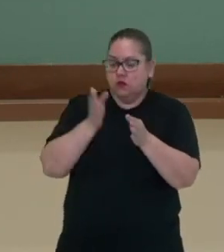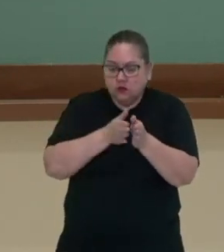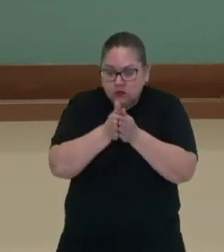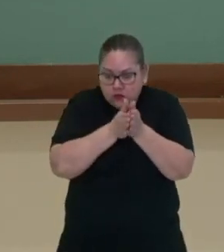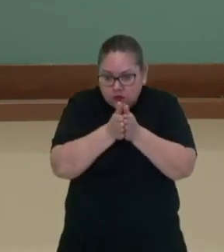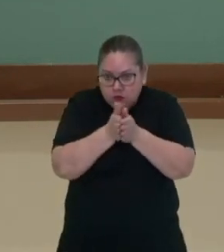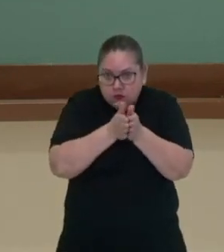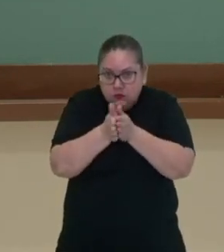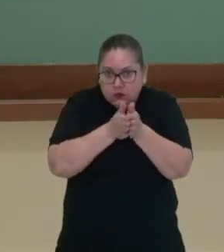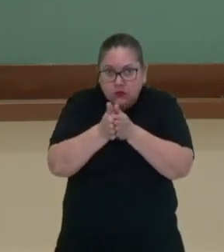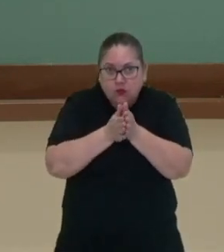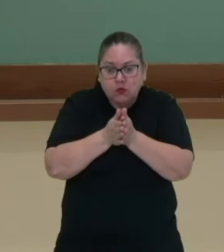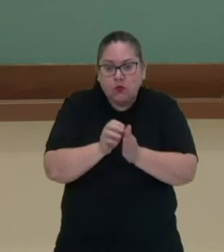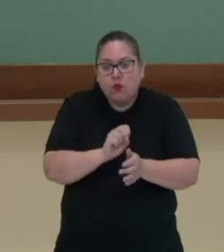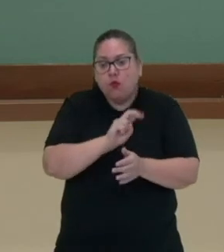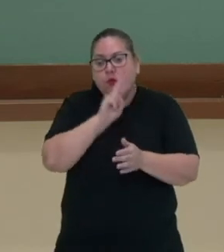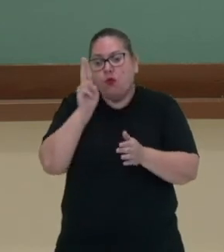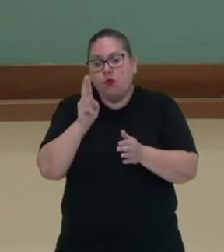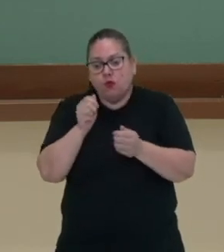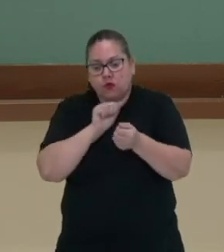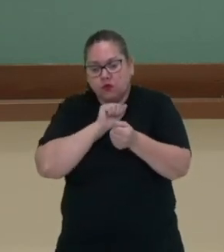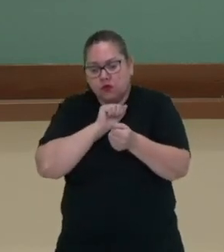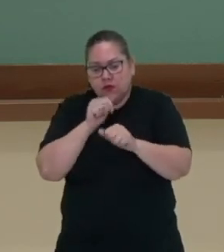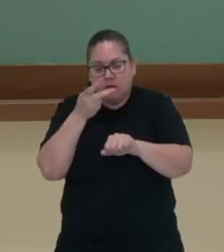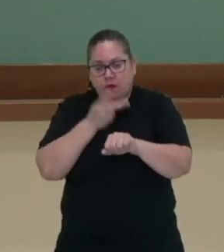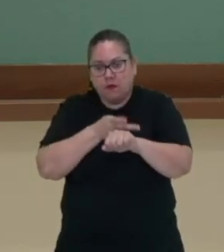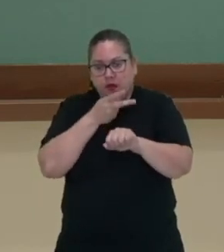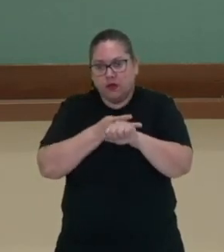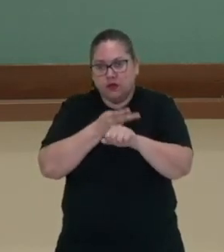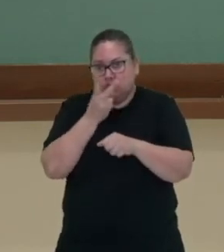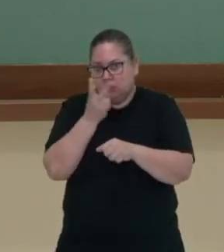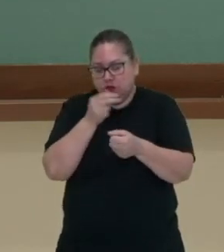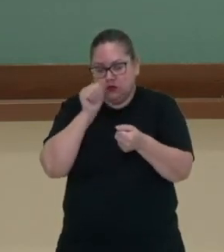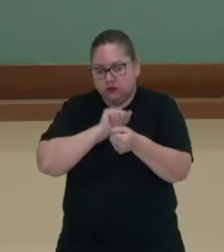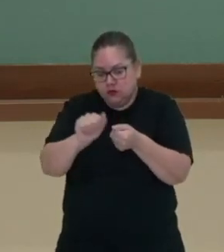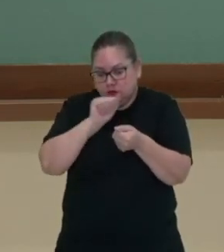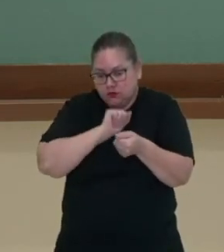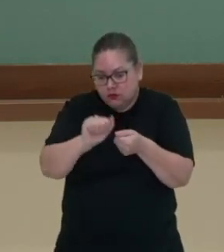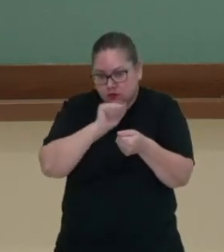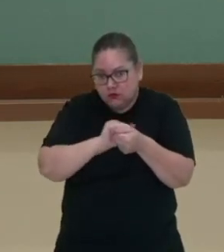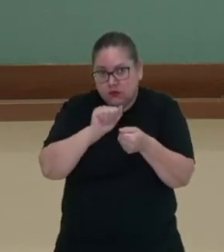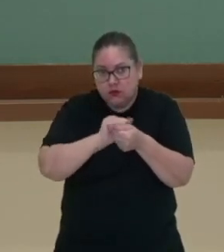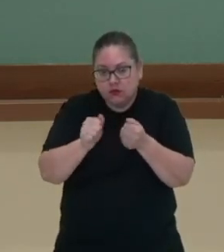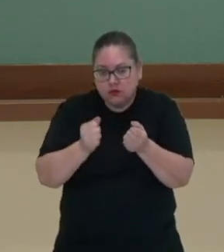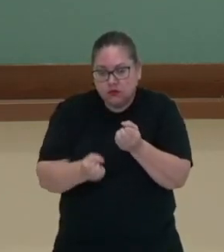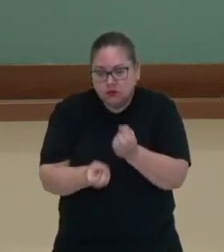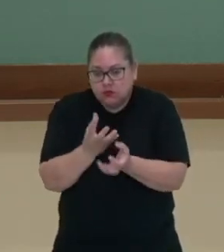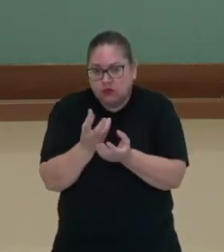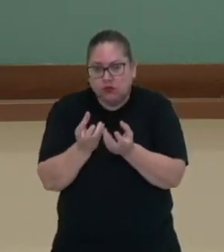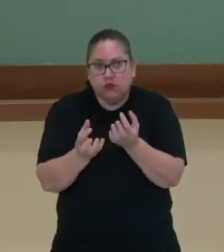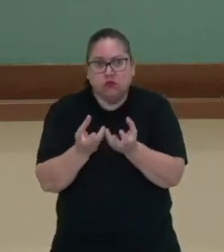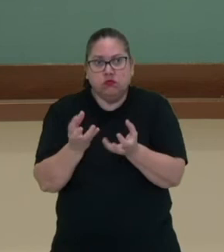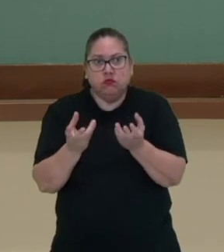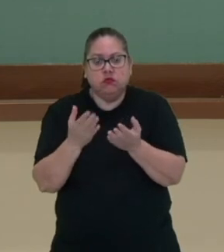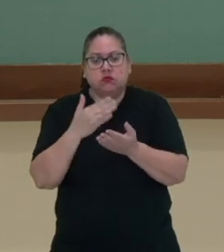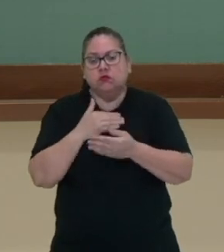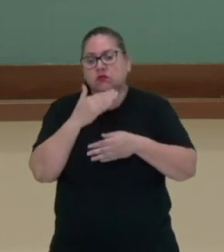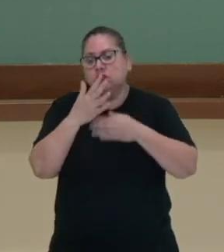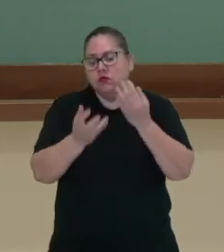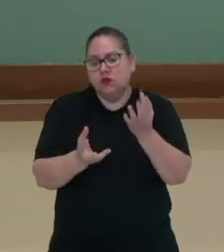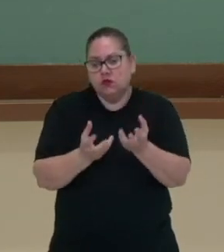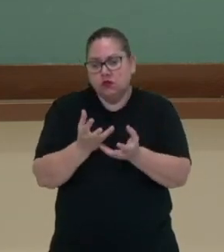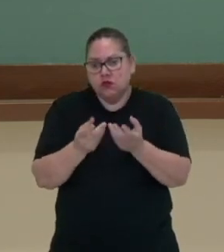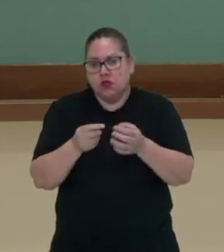o graveto, ou então batendo duas pedras e gerando o atrito. Isso permitiu, né, além do cozimento